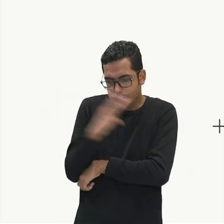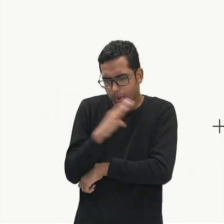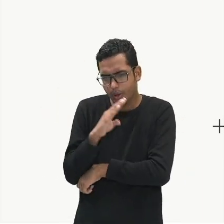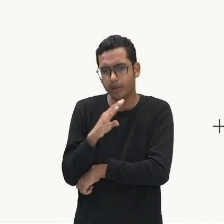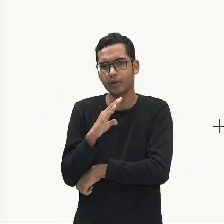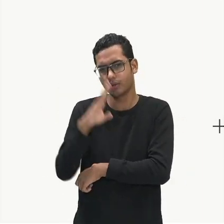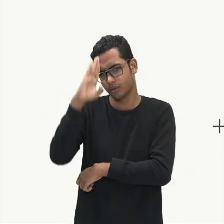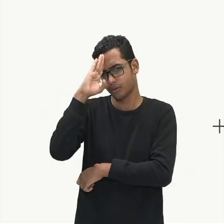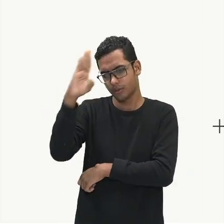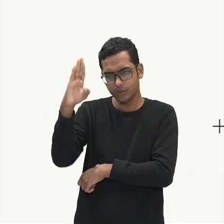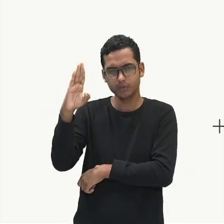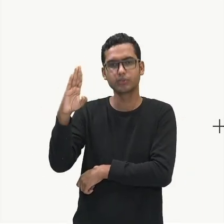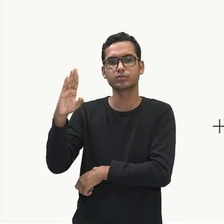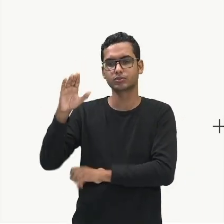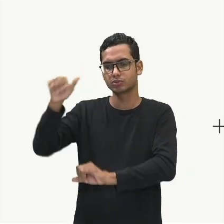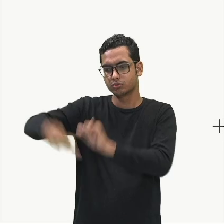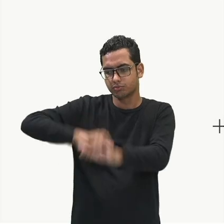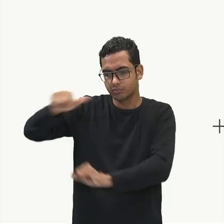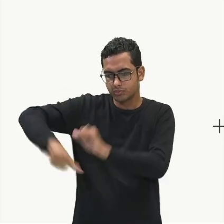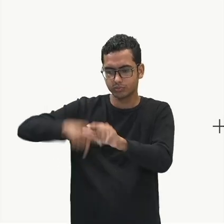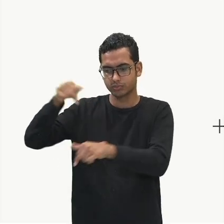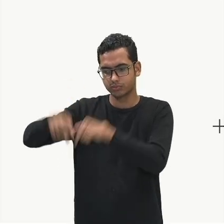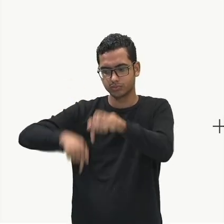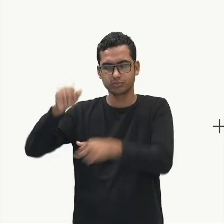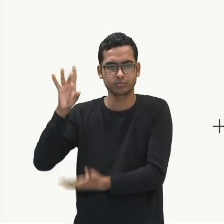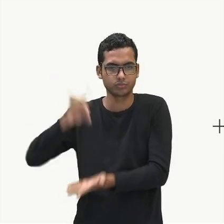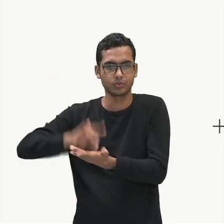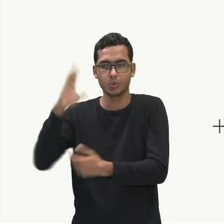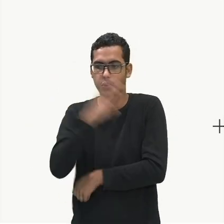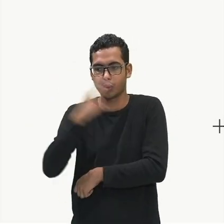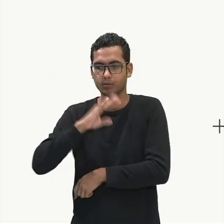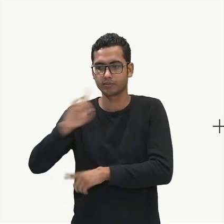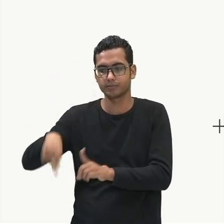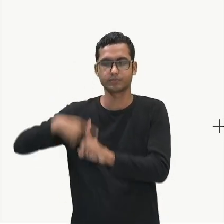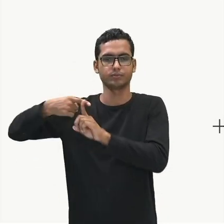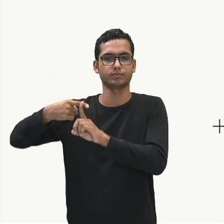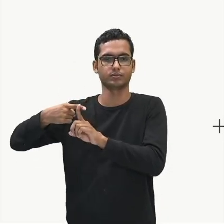uma reação química. Ok?